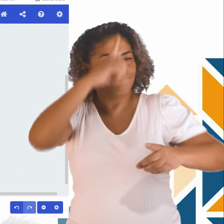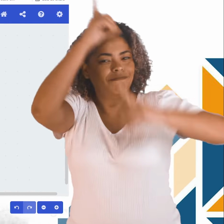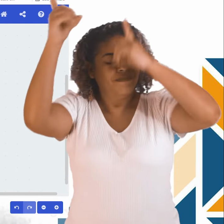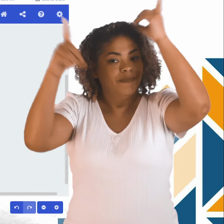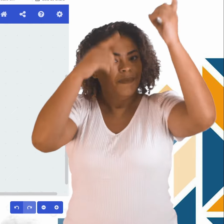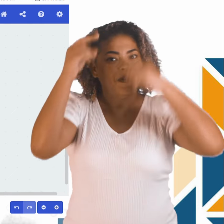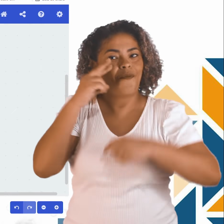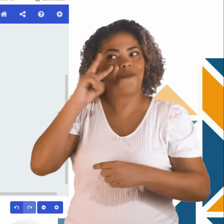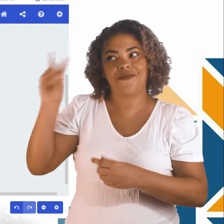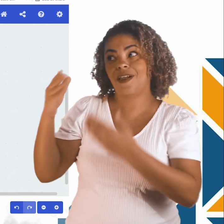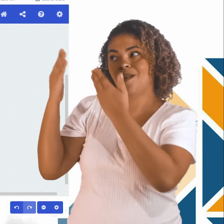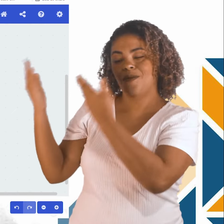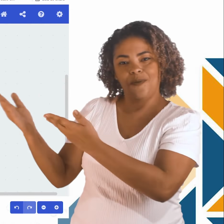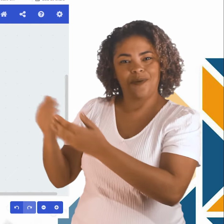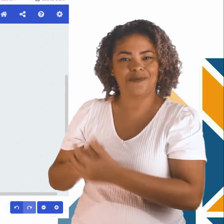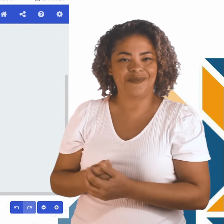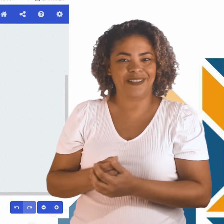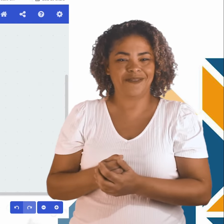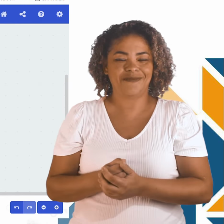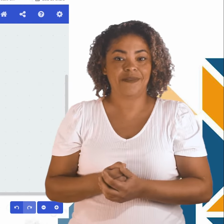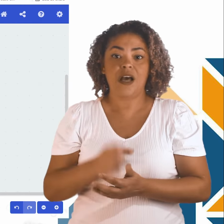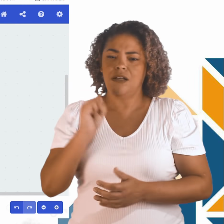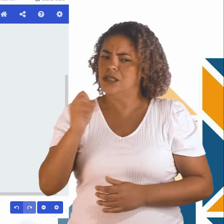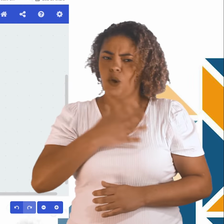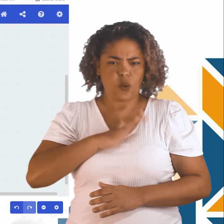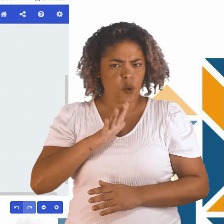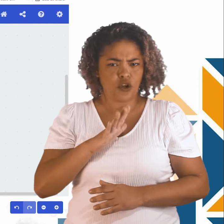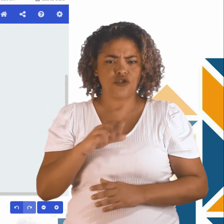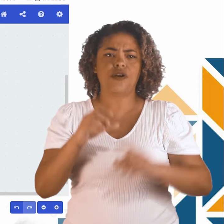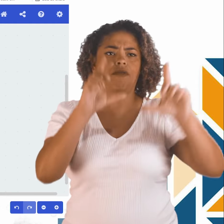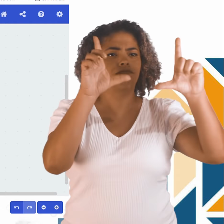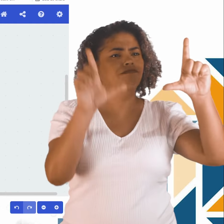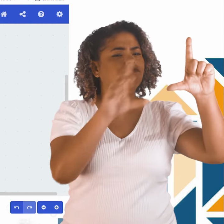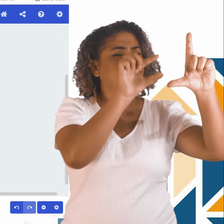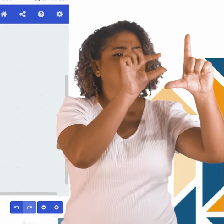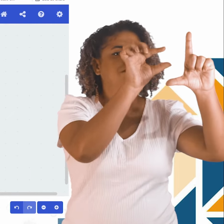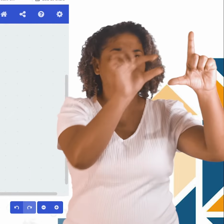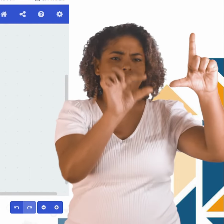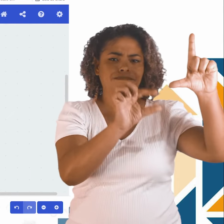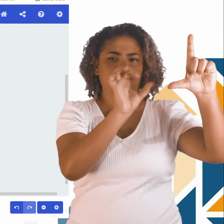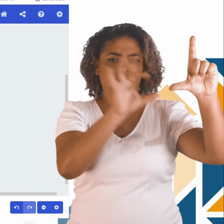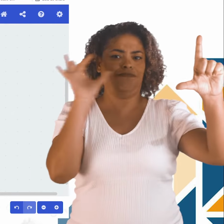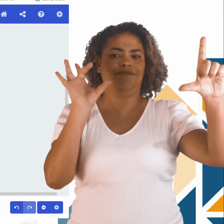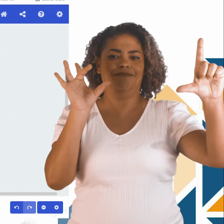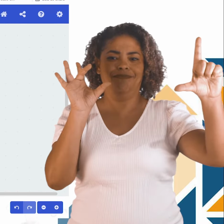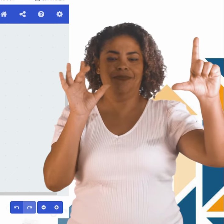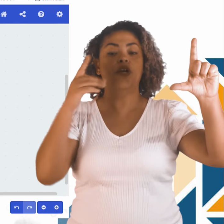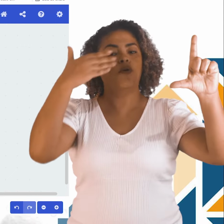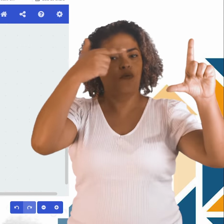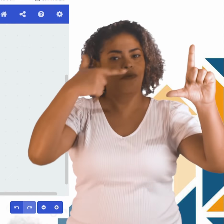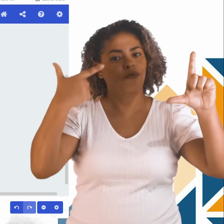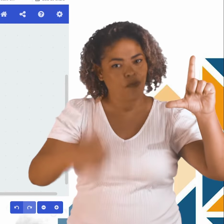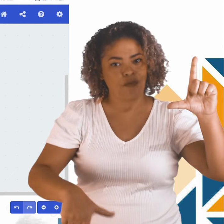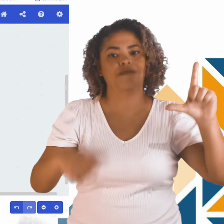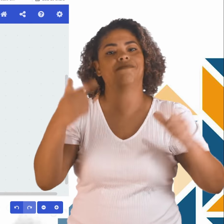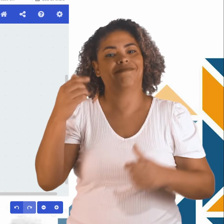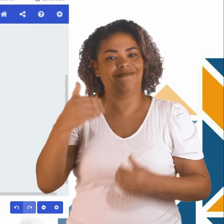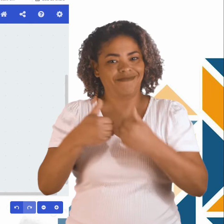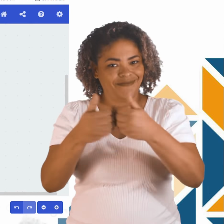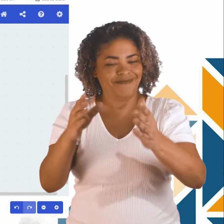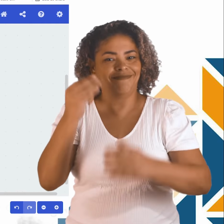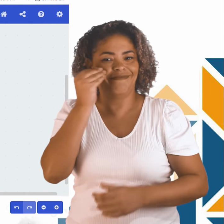arte, sempre observando o resultado ao lado. Se não gostarmos, basta desmarcar e começar.